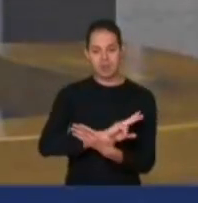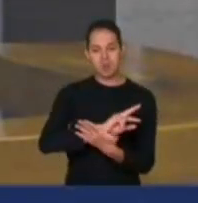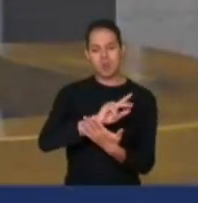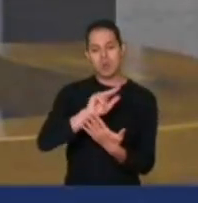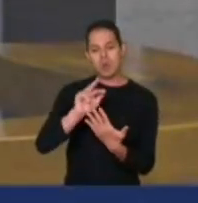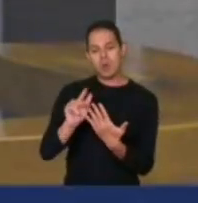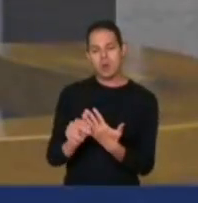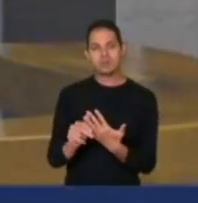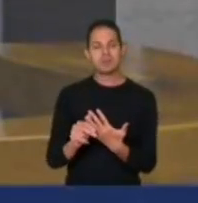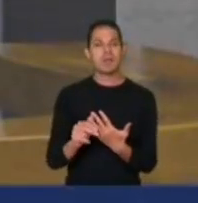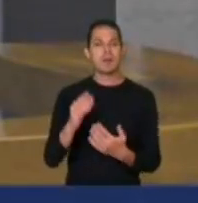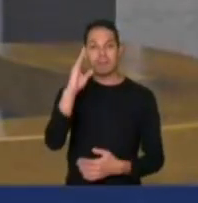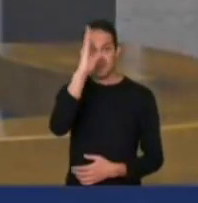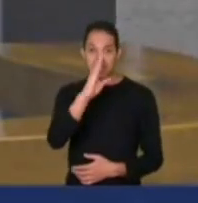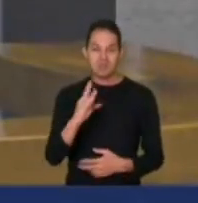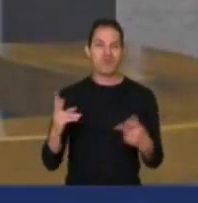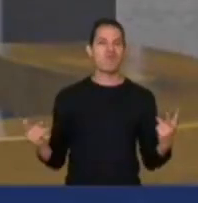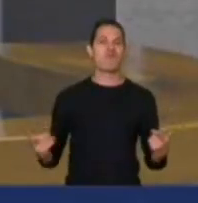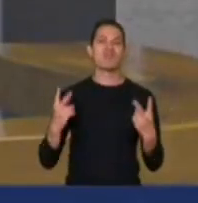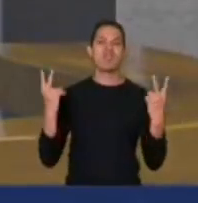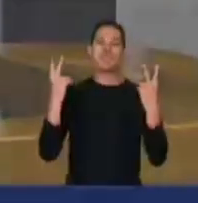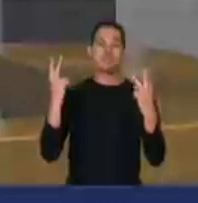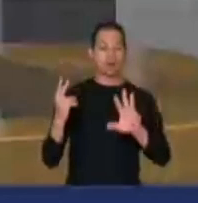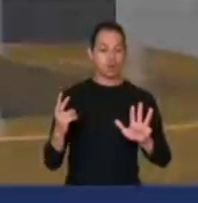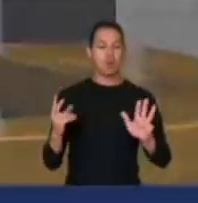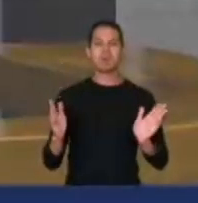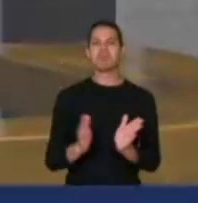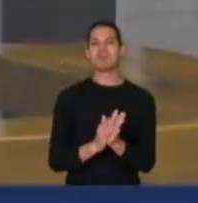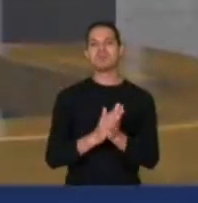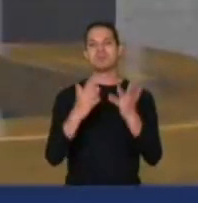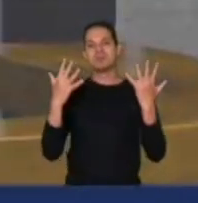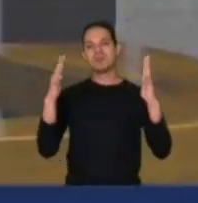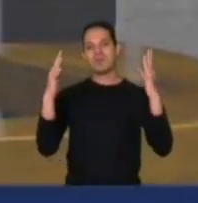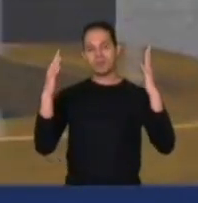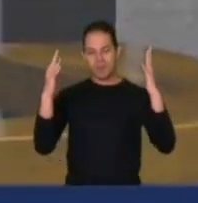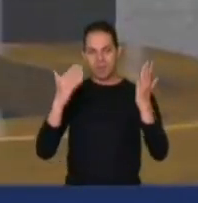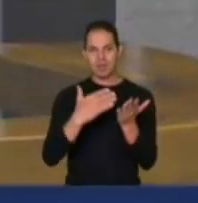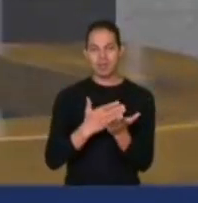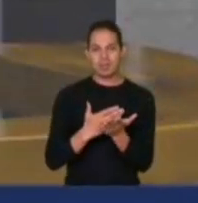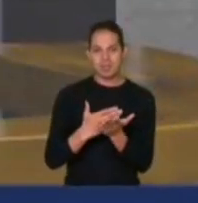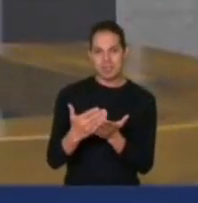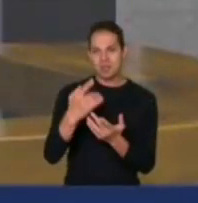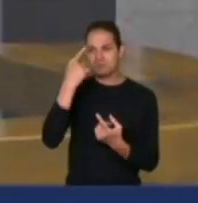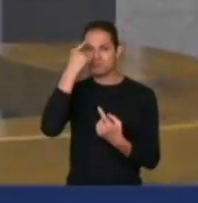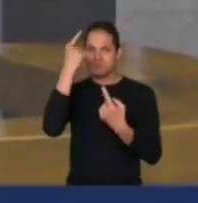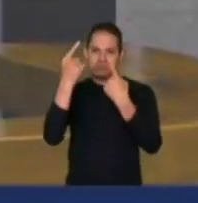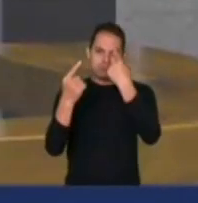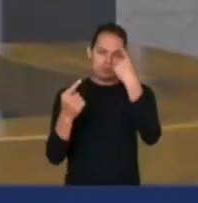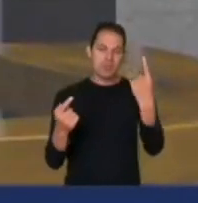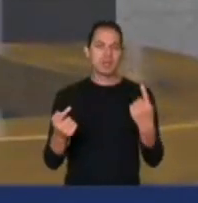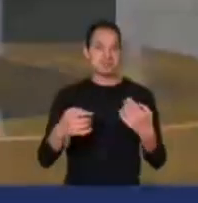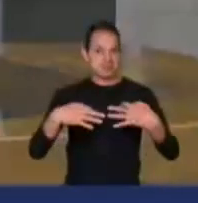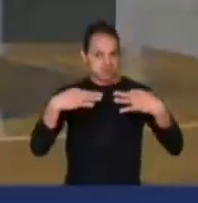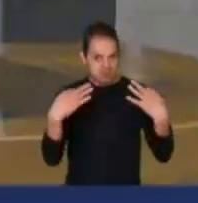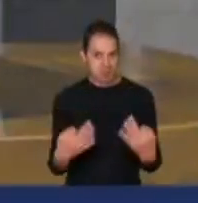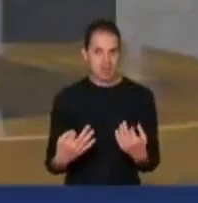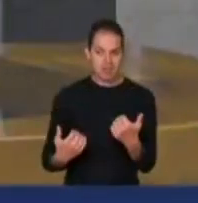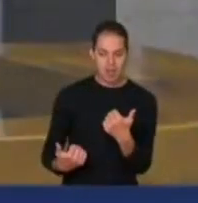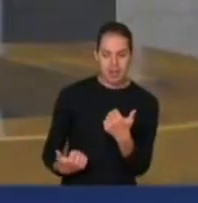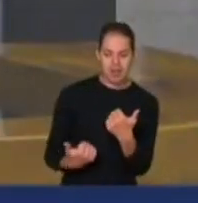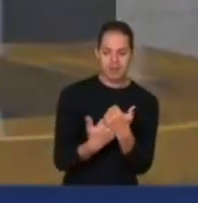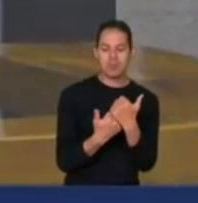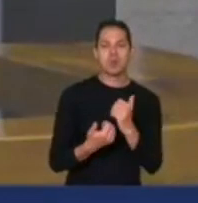Viva o Brasil! Parabéns ao presidente Lula pelas iniciativas iniciais que está tomando, que são corretas e que terá o apoio da Câmara